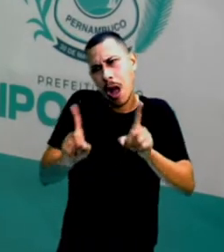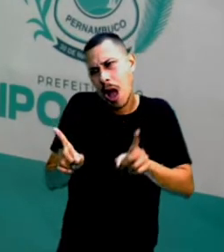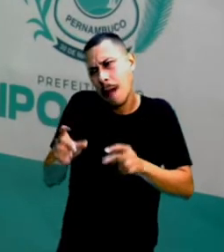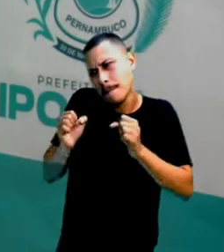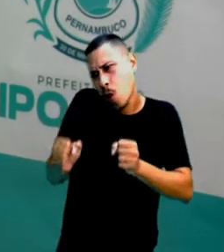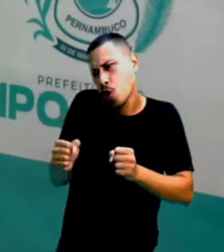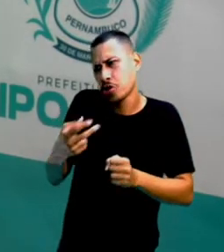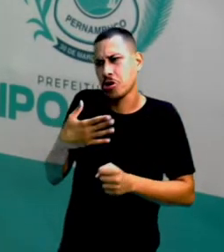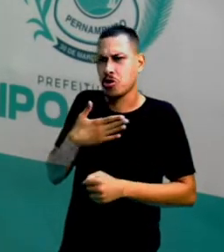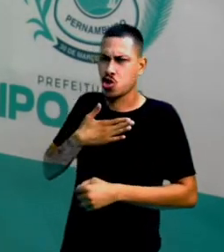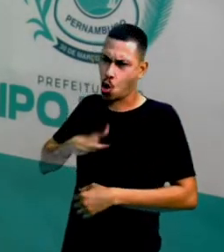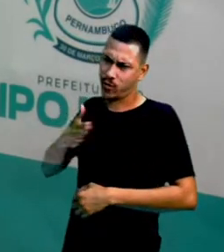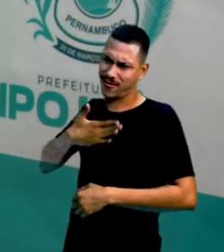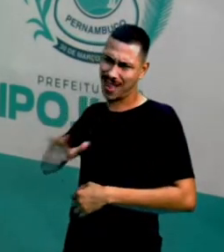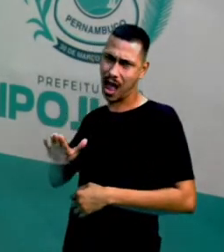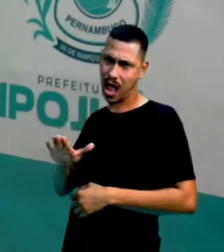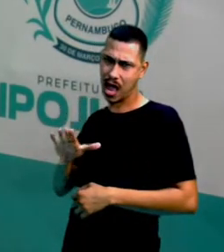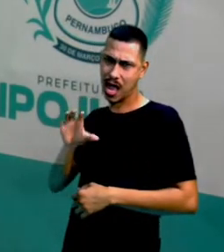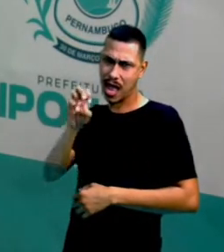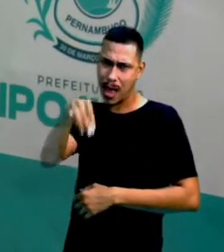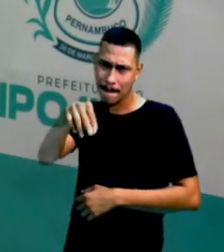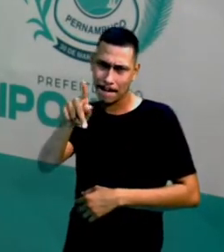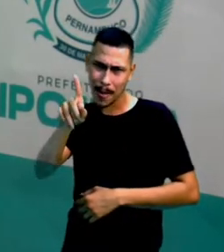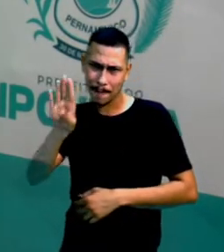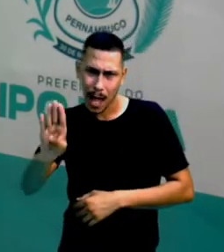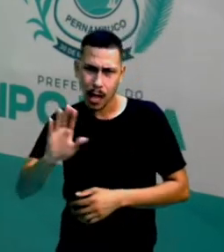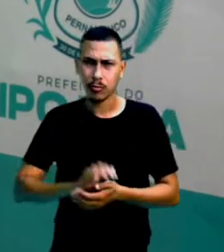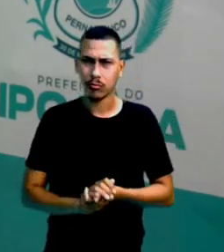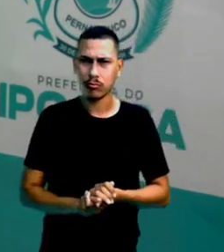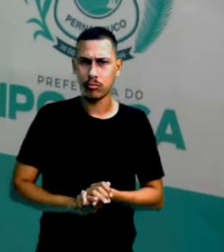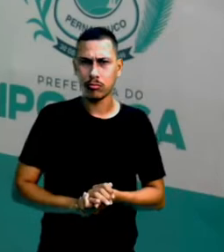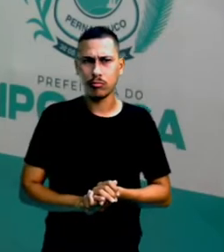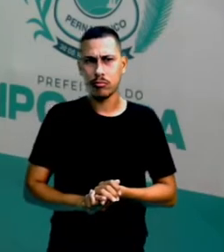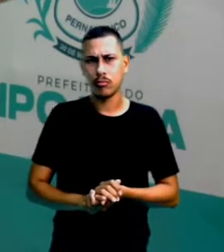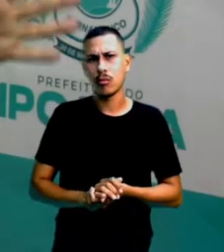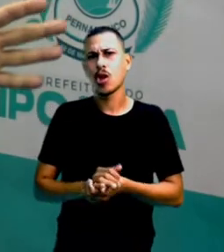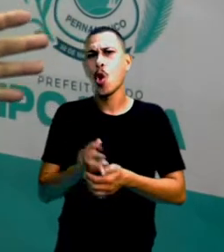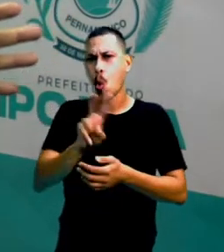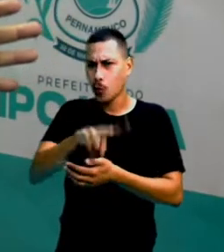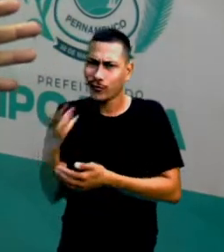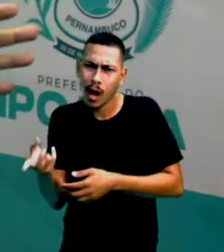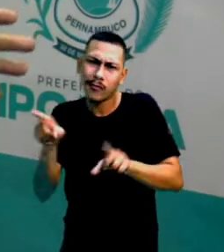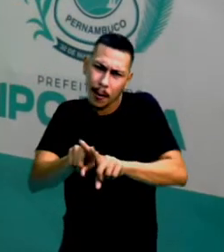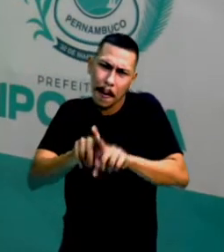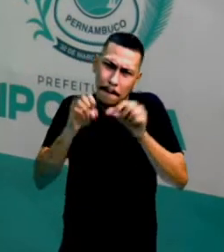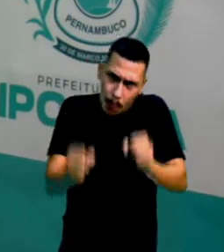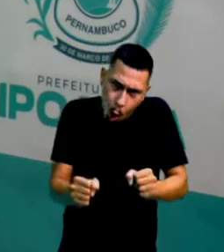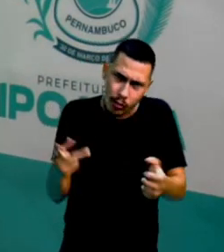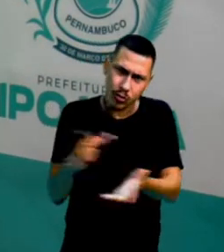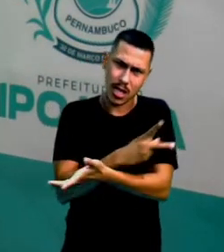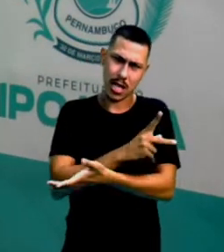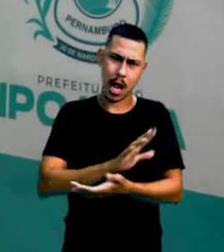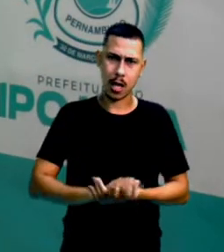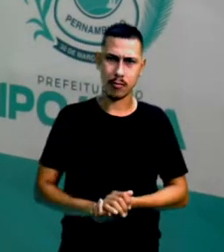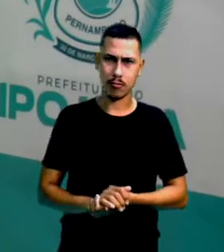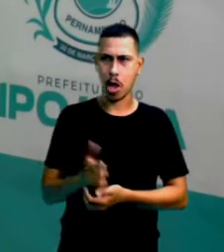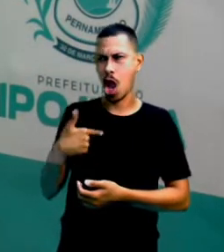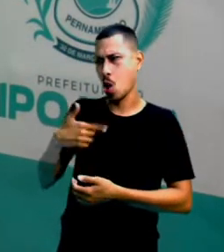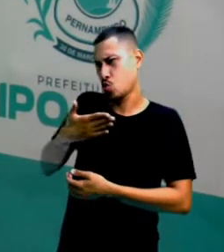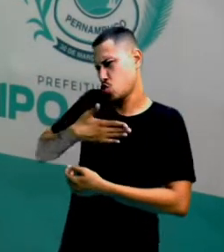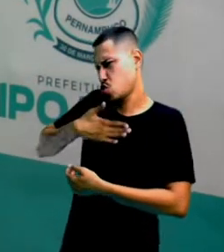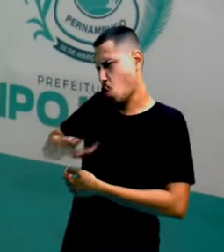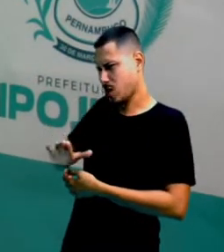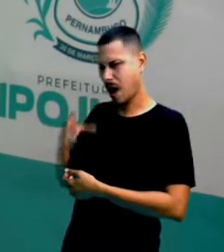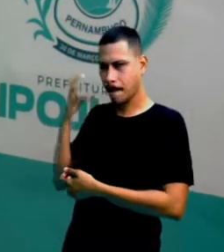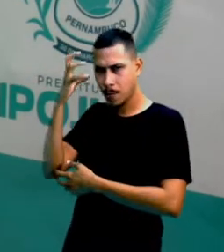seja melhor que a MPB quer dizer que você gosta do Brega fã gosto de entender temos isso o fato de eu não gostar de uma